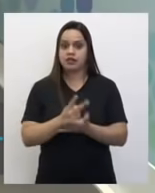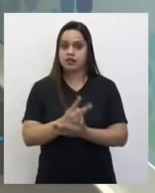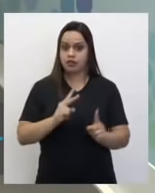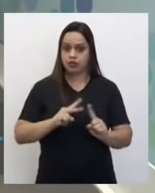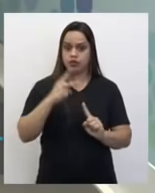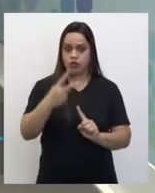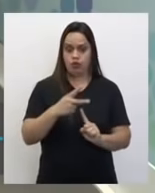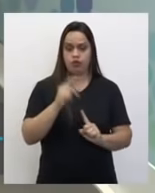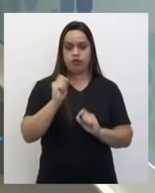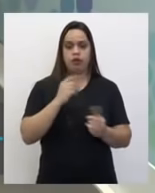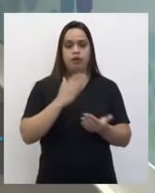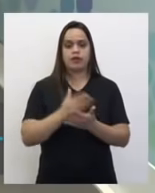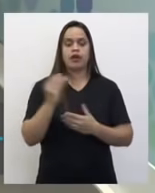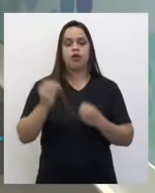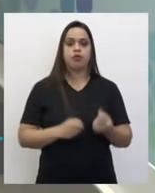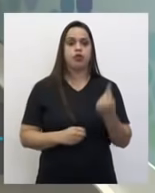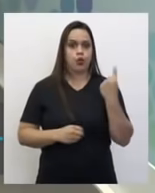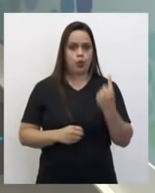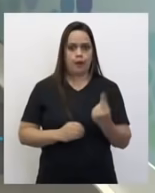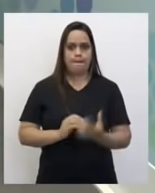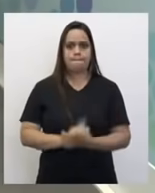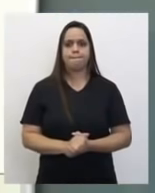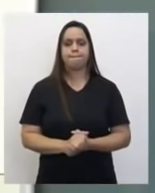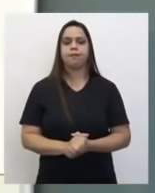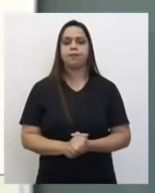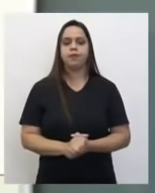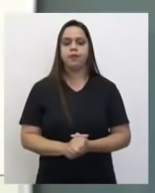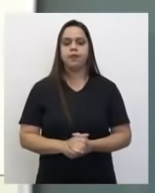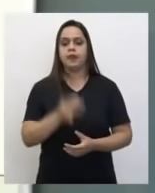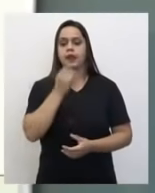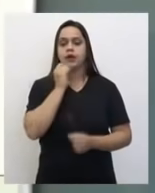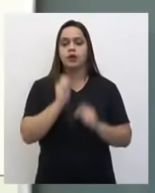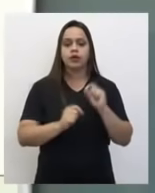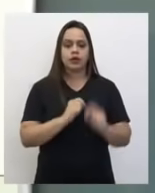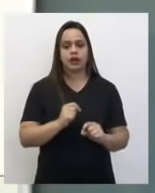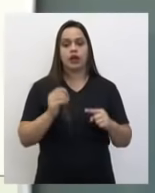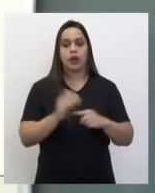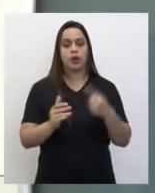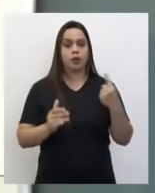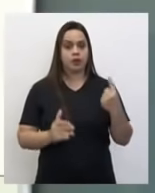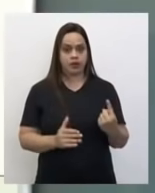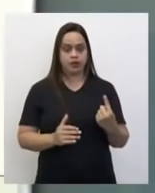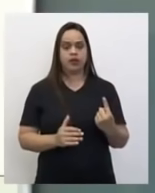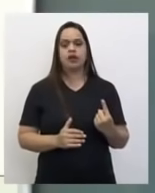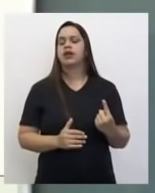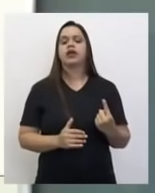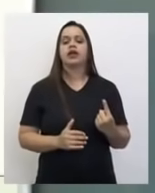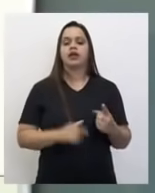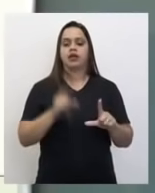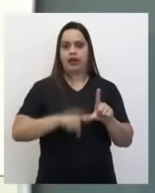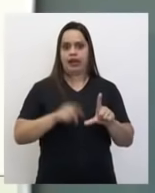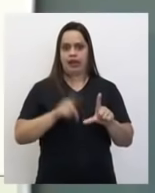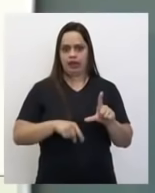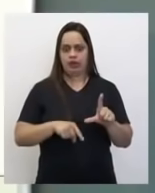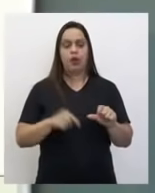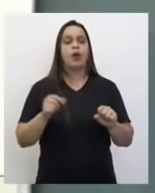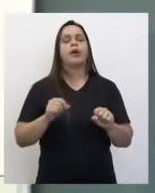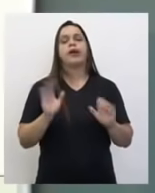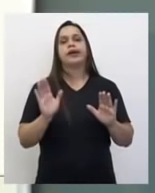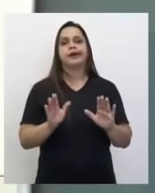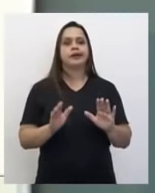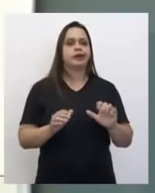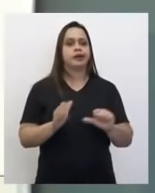um, tá? Então o primeiro algarismo, a primeira a letra, vamos dizer, o primeiro número que você